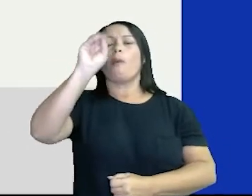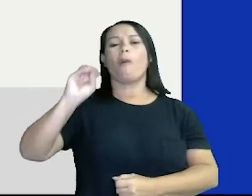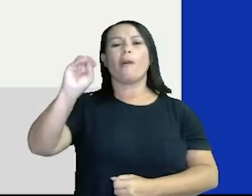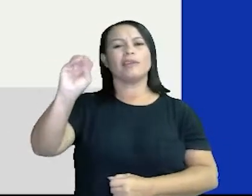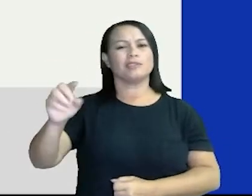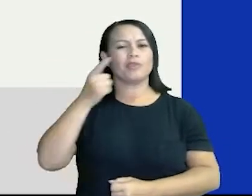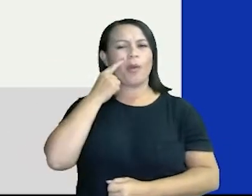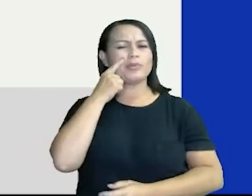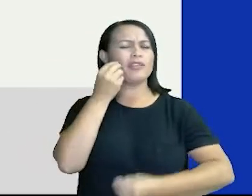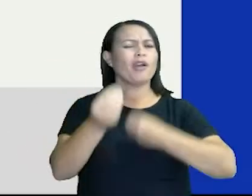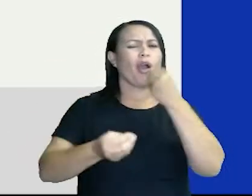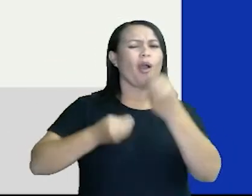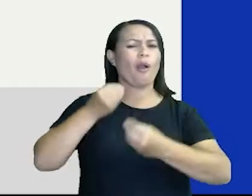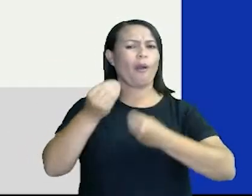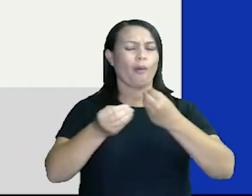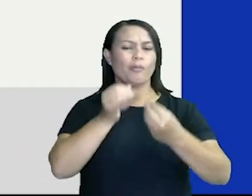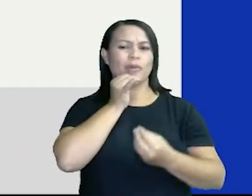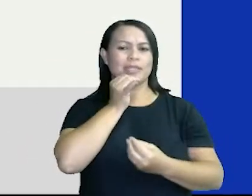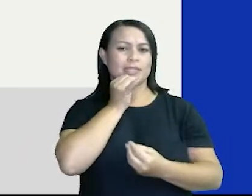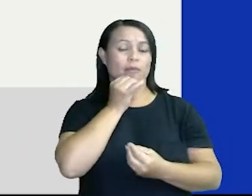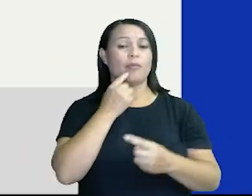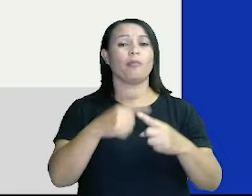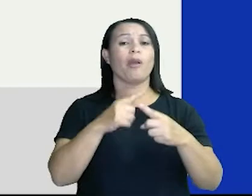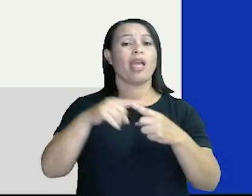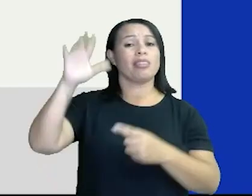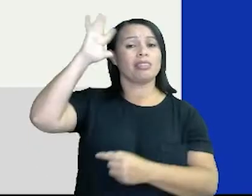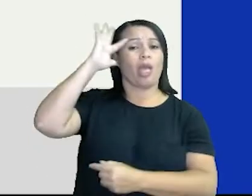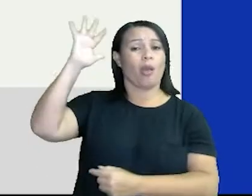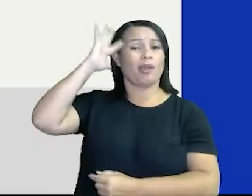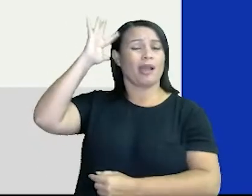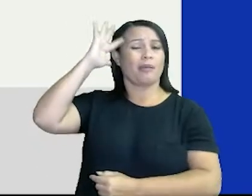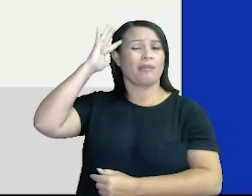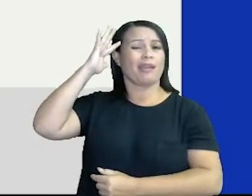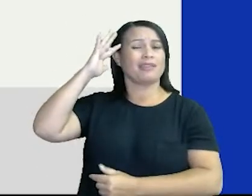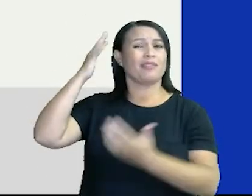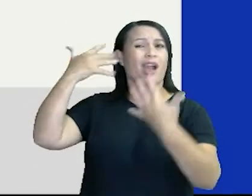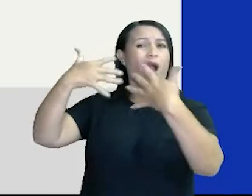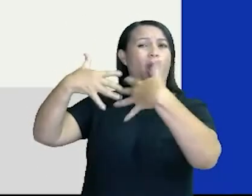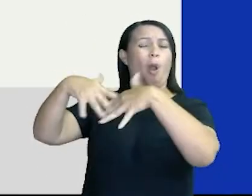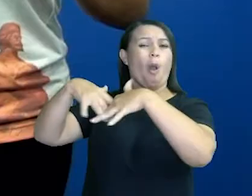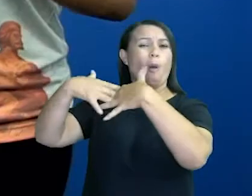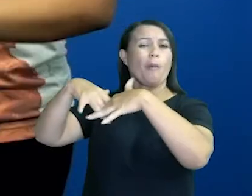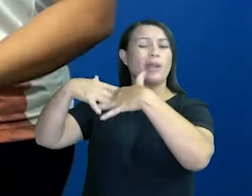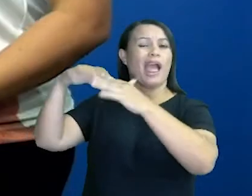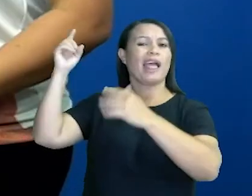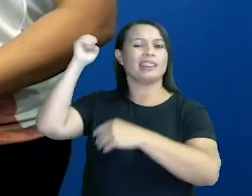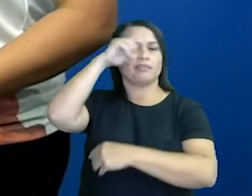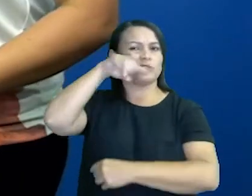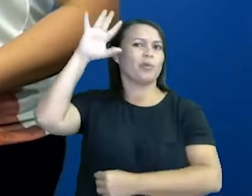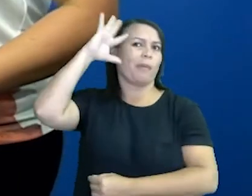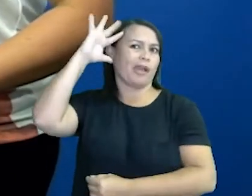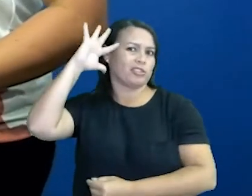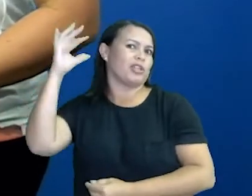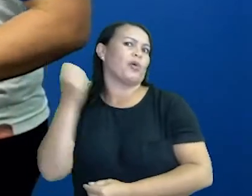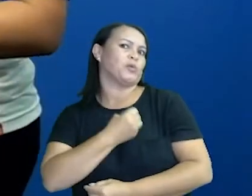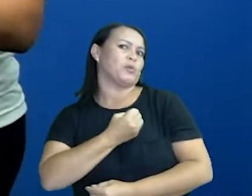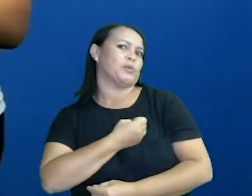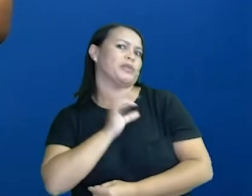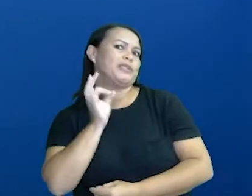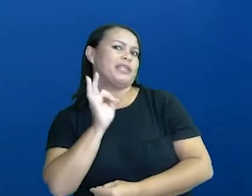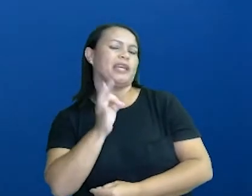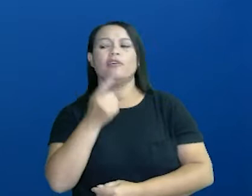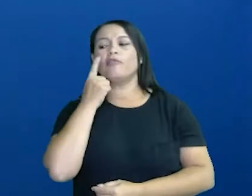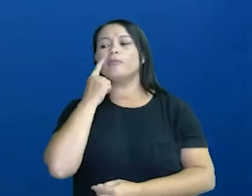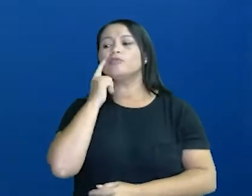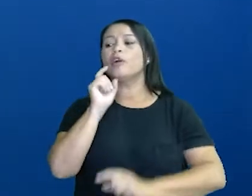para o nosso exemplo porque porque Teoricamente fica muito difícil a gente imaginar esses números